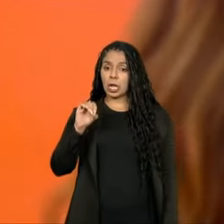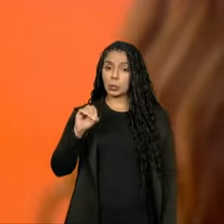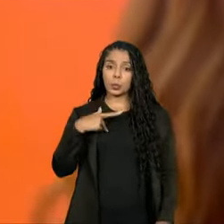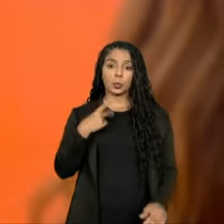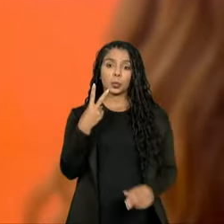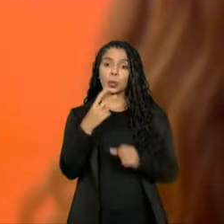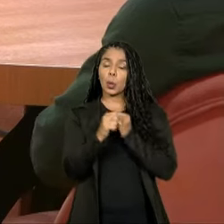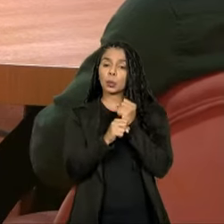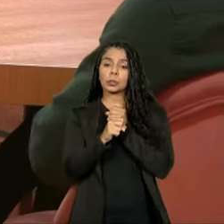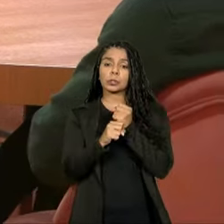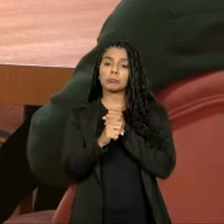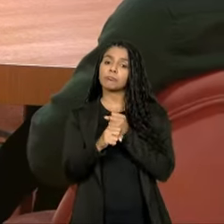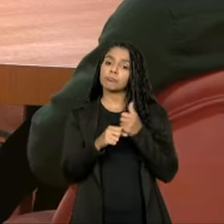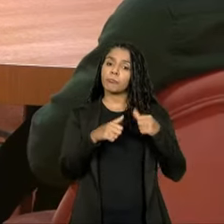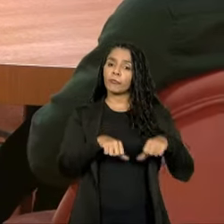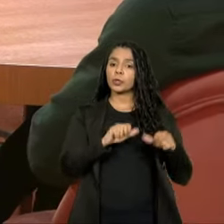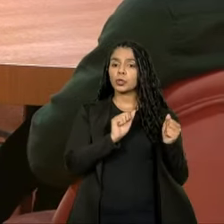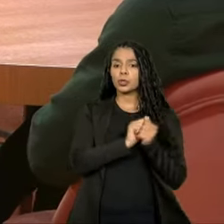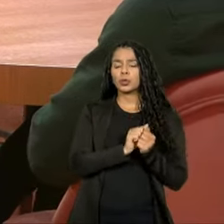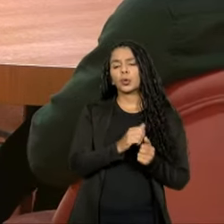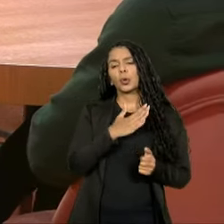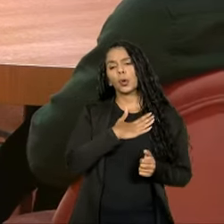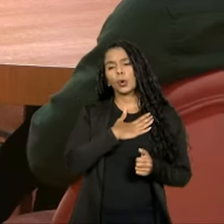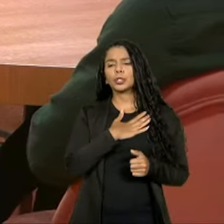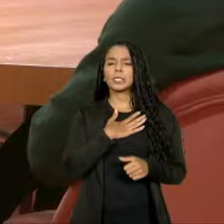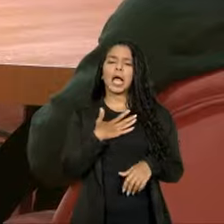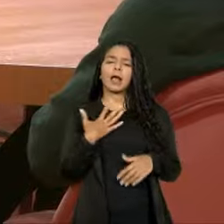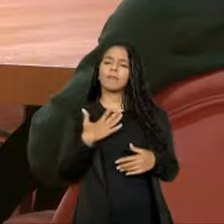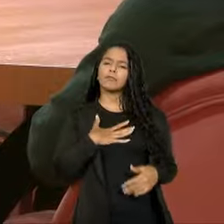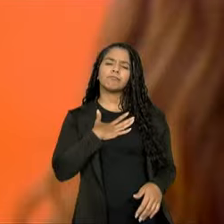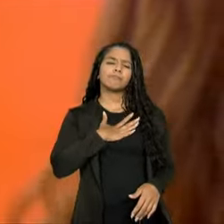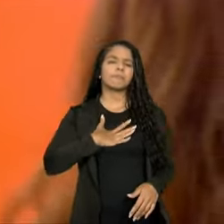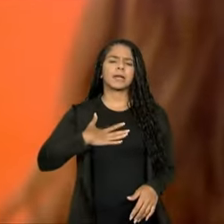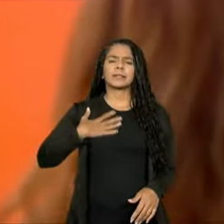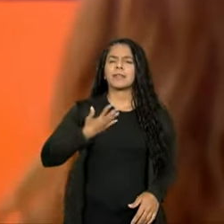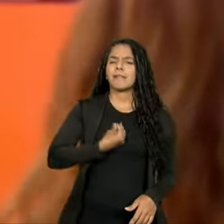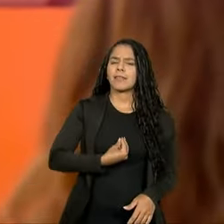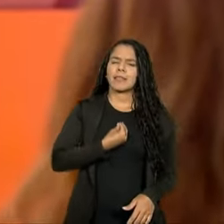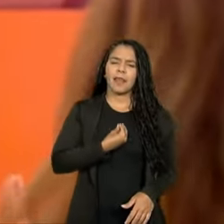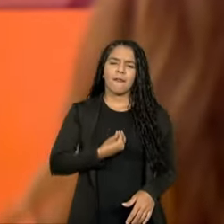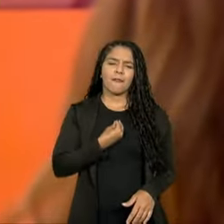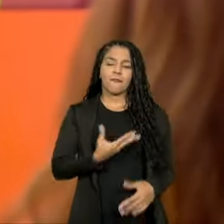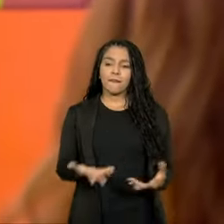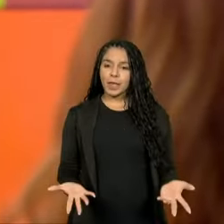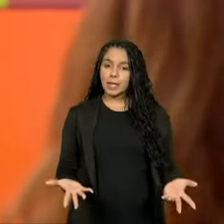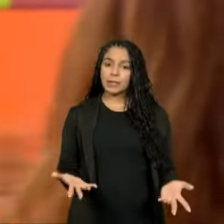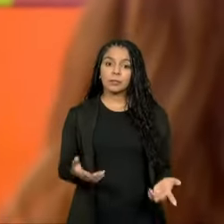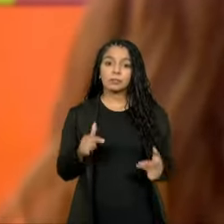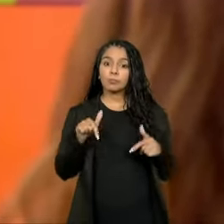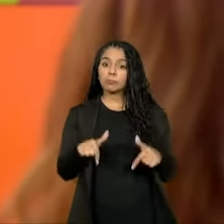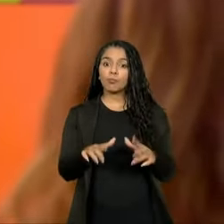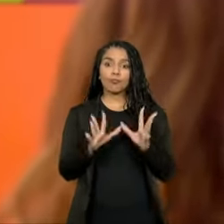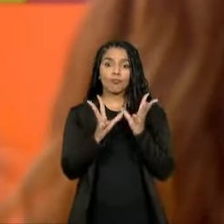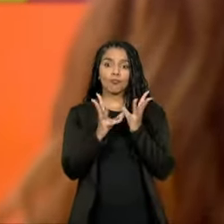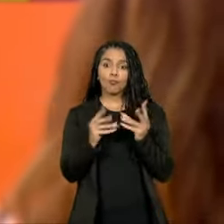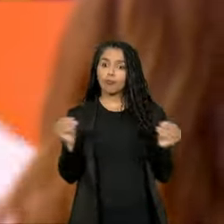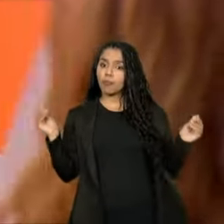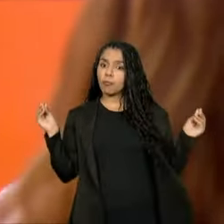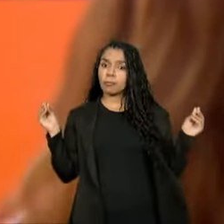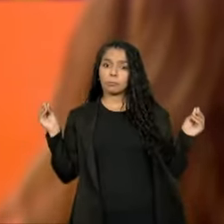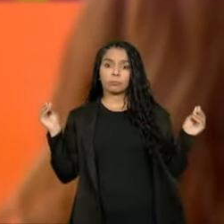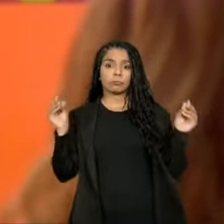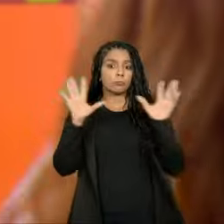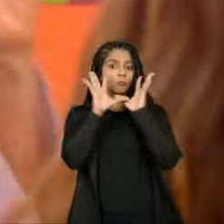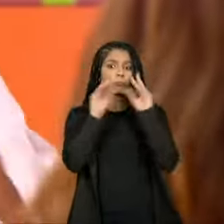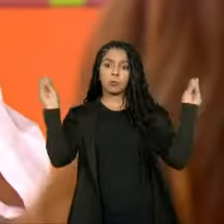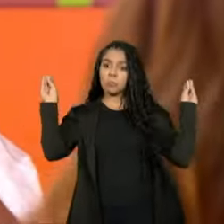Graças a Deus. Ele passou por dois anos em que eu fiquei com essa pessoa que gostava dos prazeres da vida. Claro. Bastante. Ai, Maitê, que maravilha. Aquilo sumiu, foi